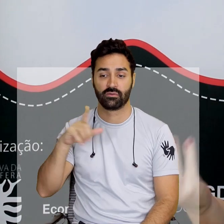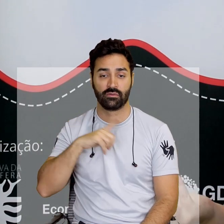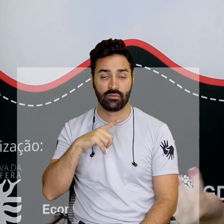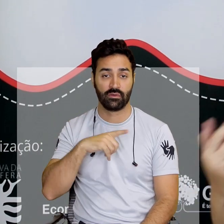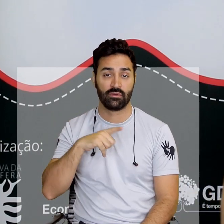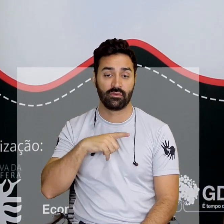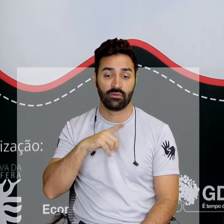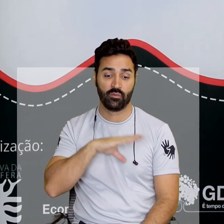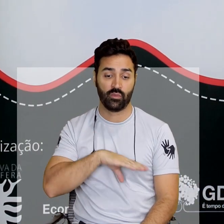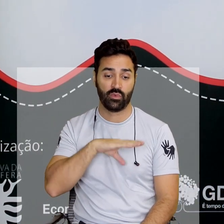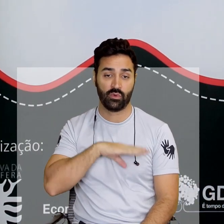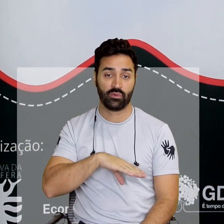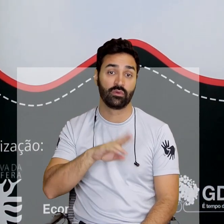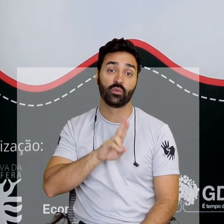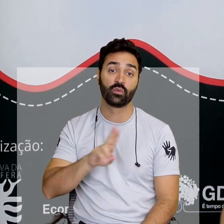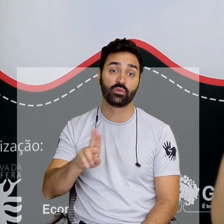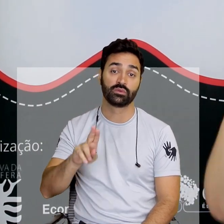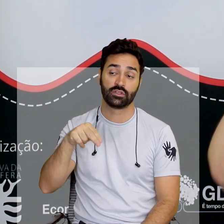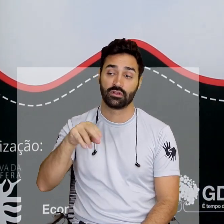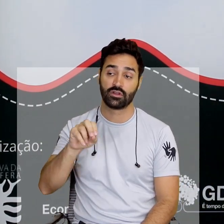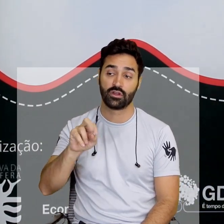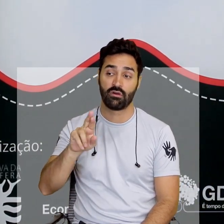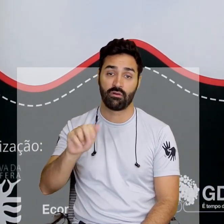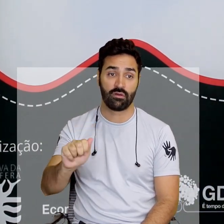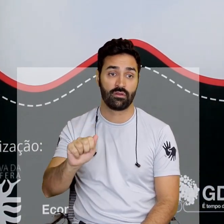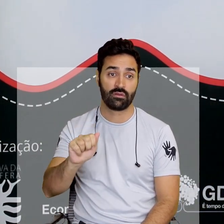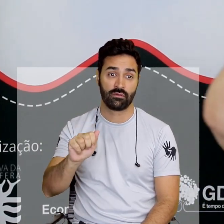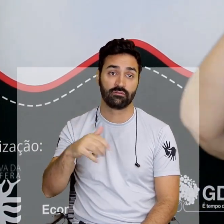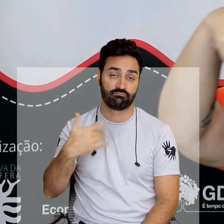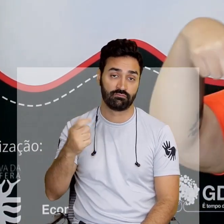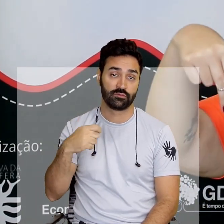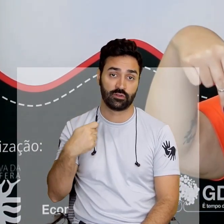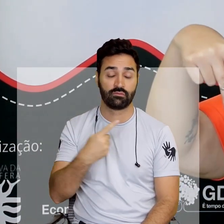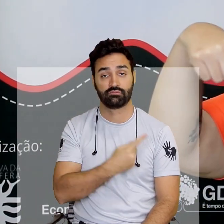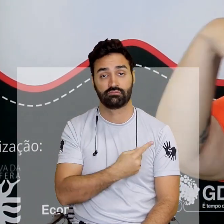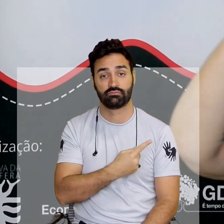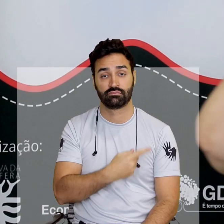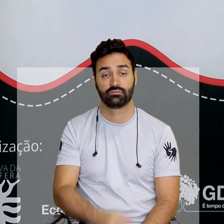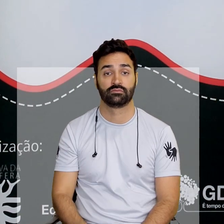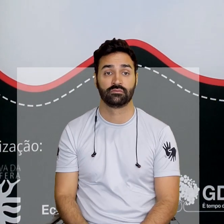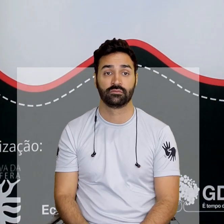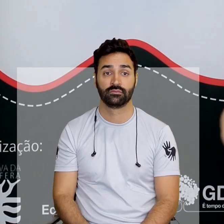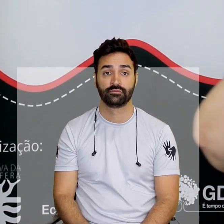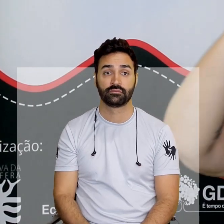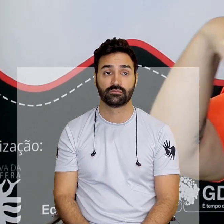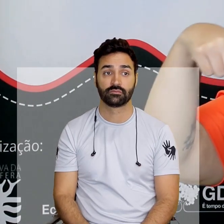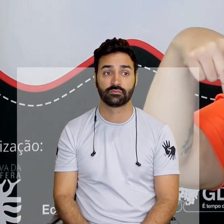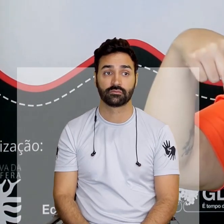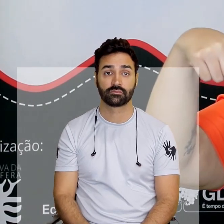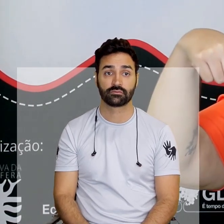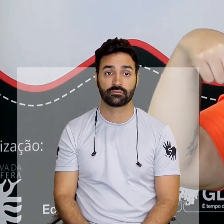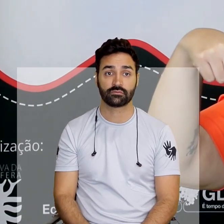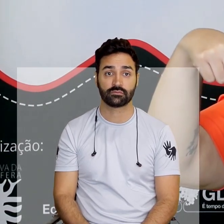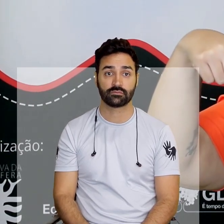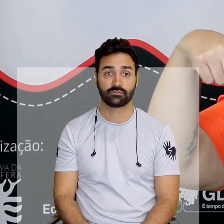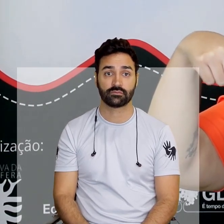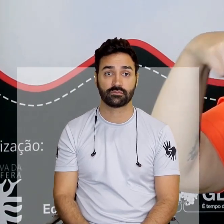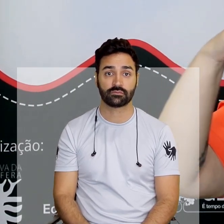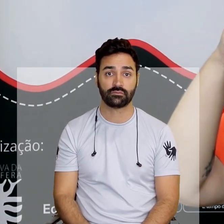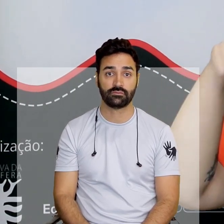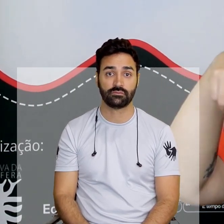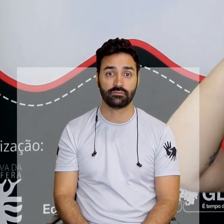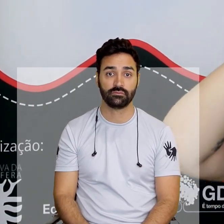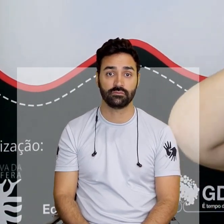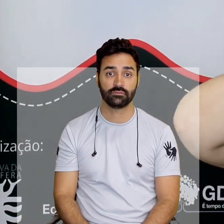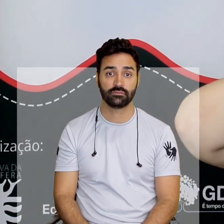nome diferente, que é nora. E aí a gente faz com o N para baixo. Nora.